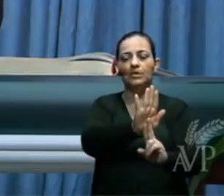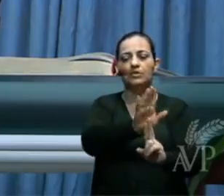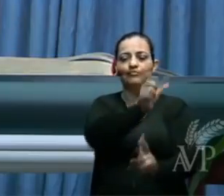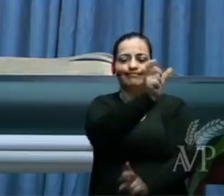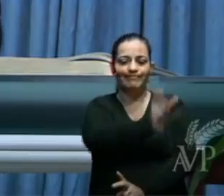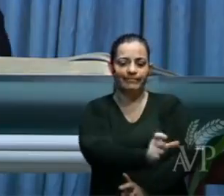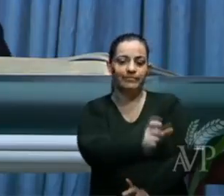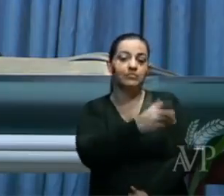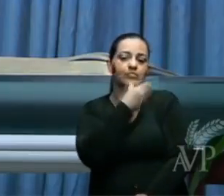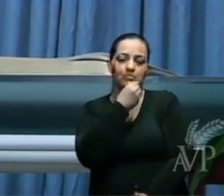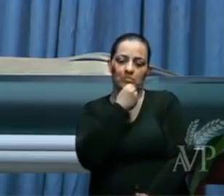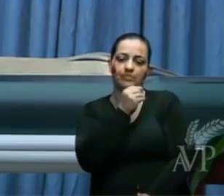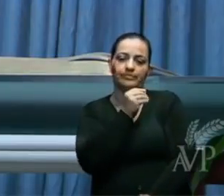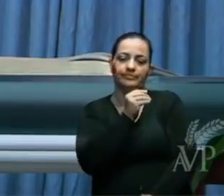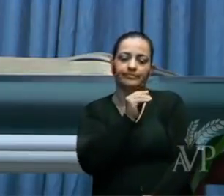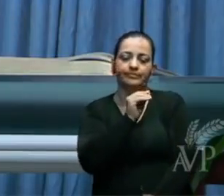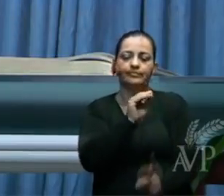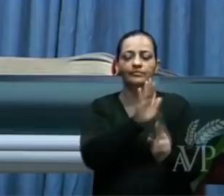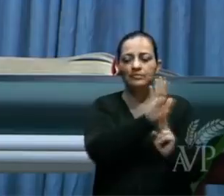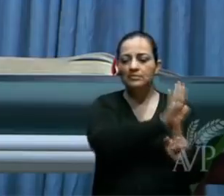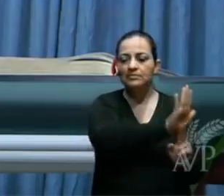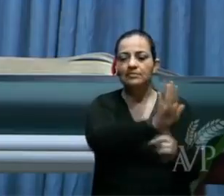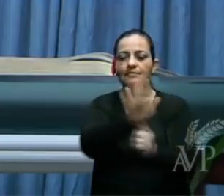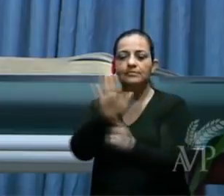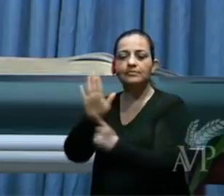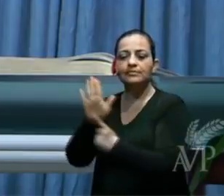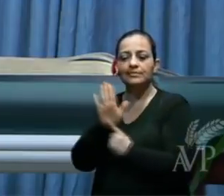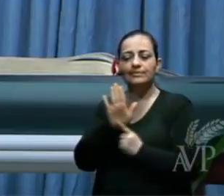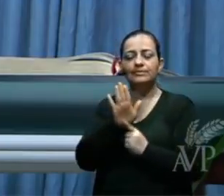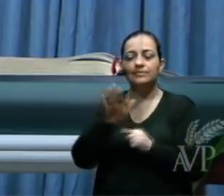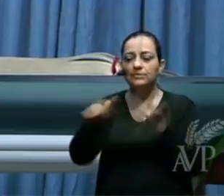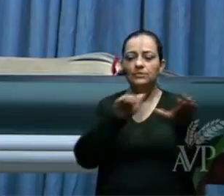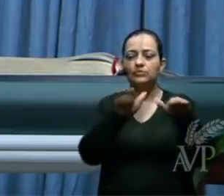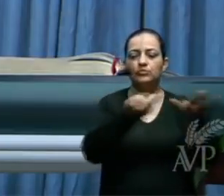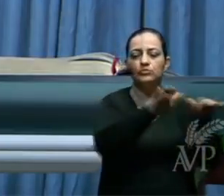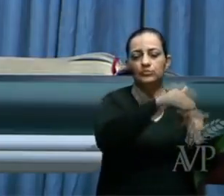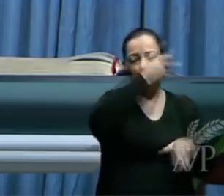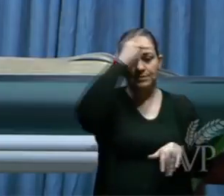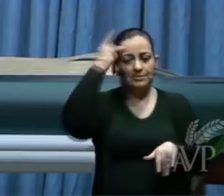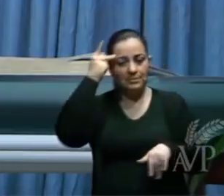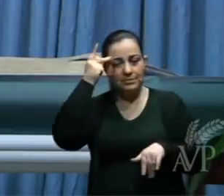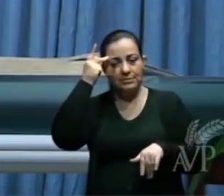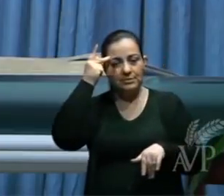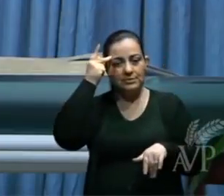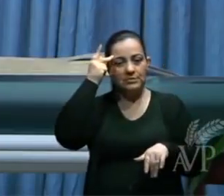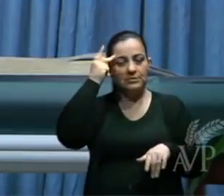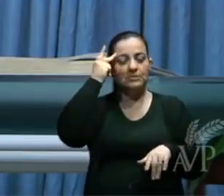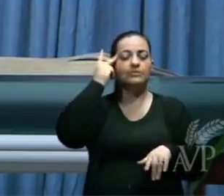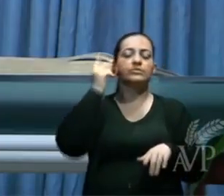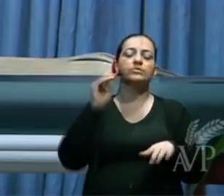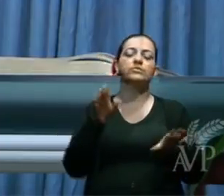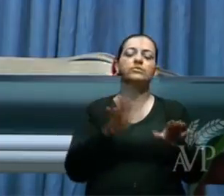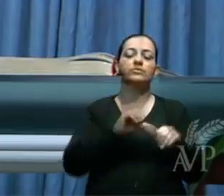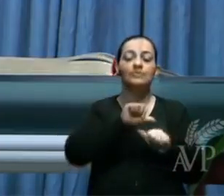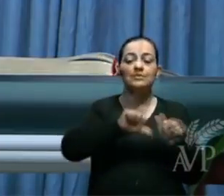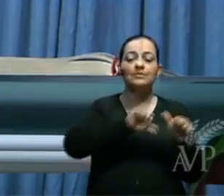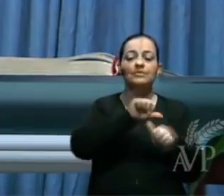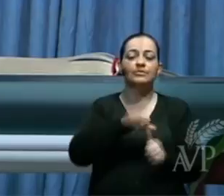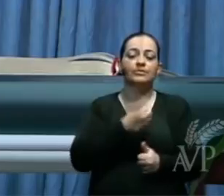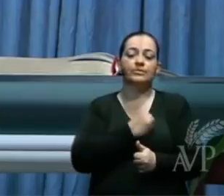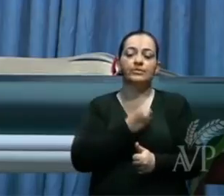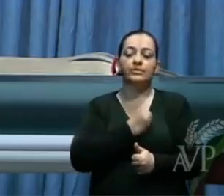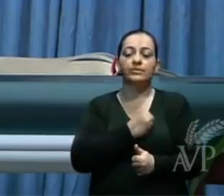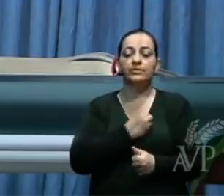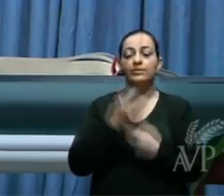manifestar o seu sinal e trazer a mensagem para aquele tempo e